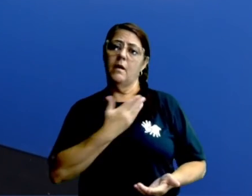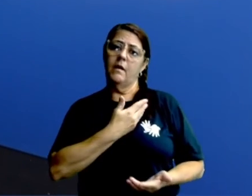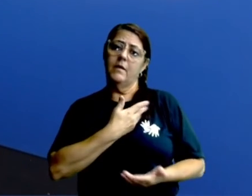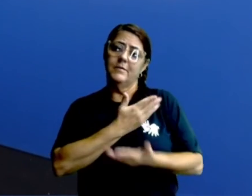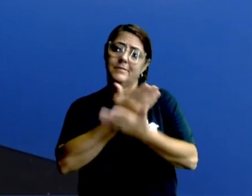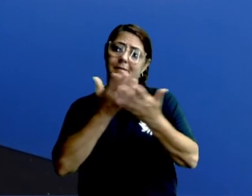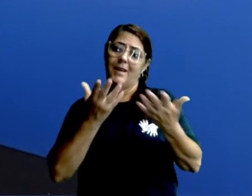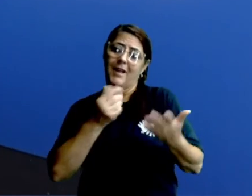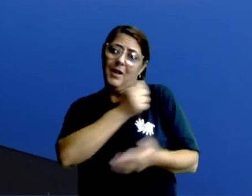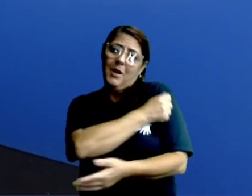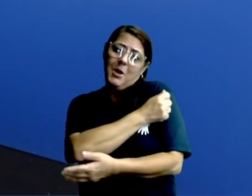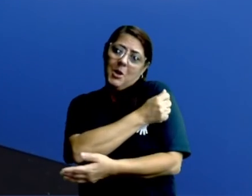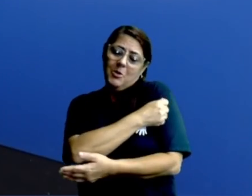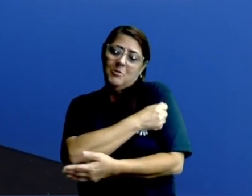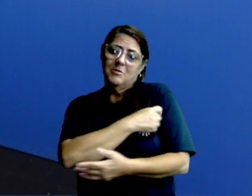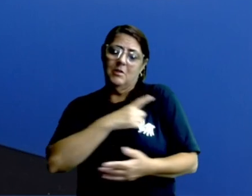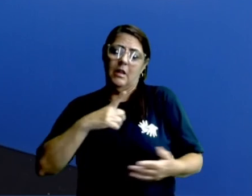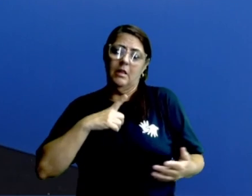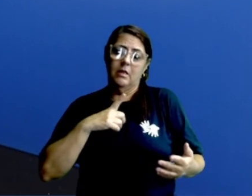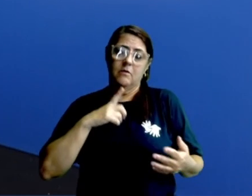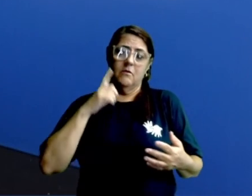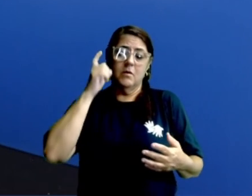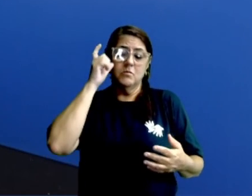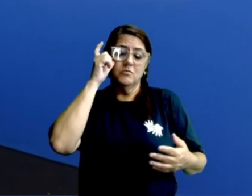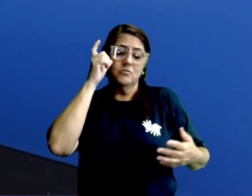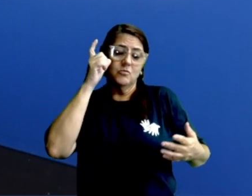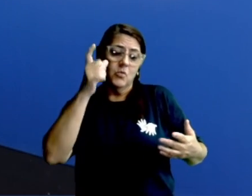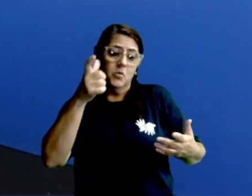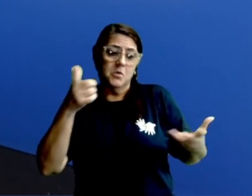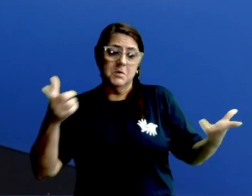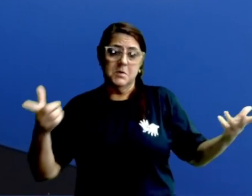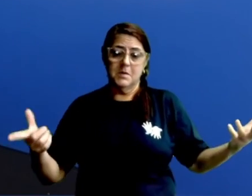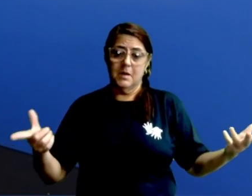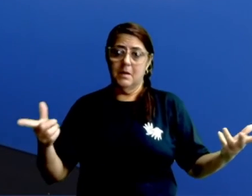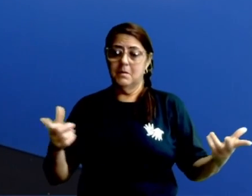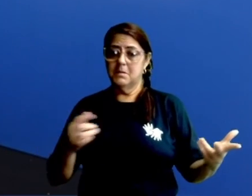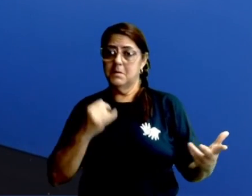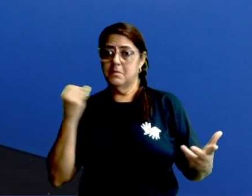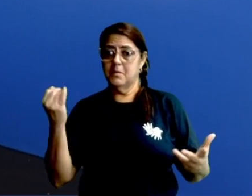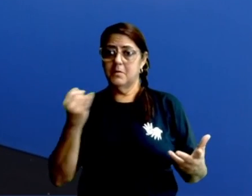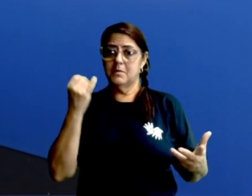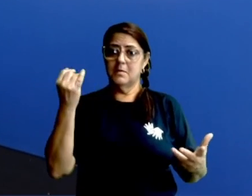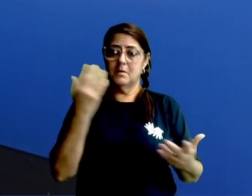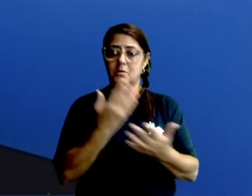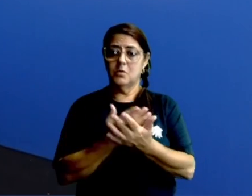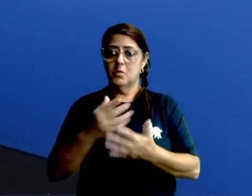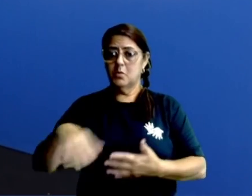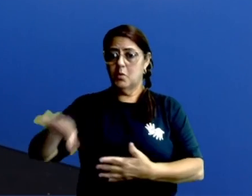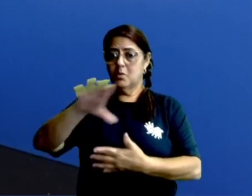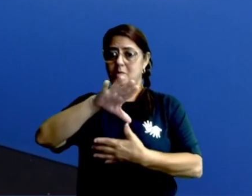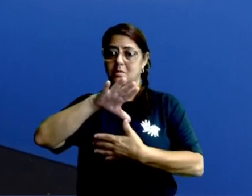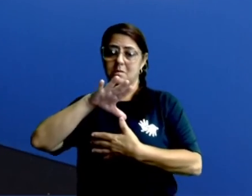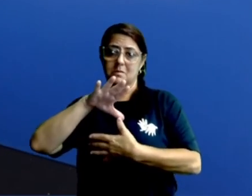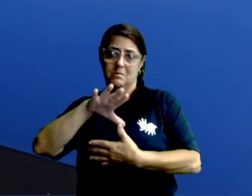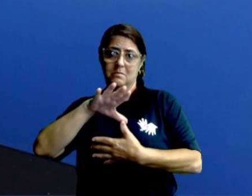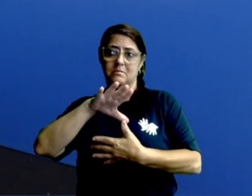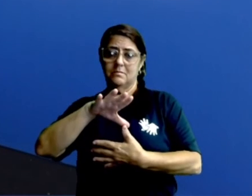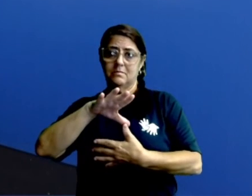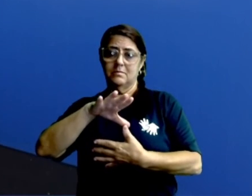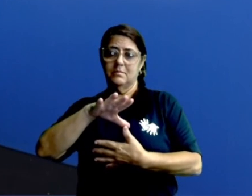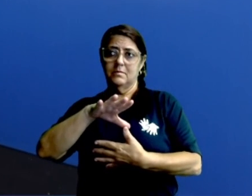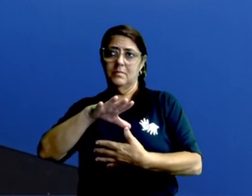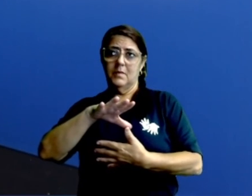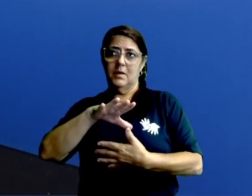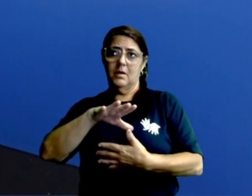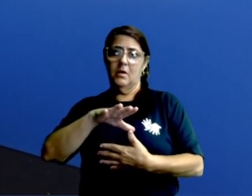alunos, nós aqui tivemos aqui uma visão assim, né, de um pouco de tudo, né, sobre o continente americano, da